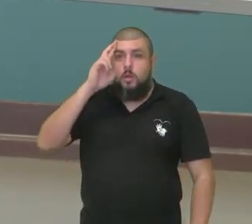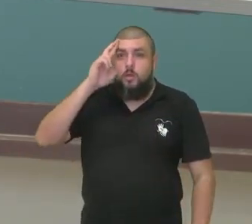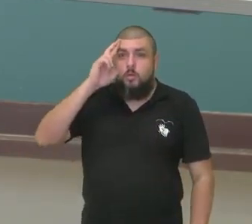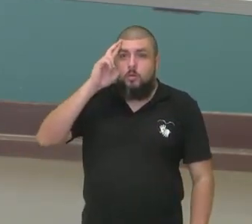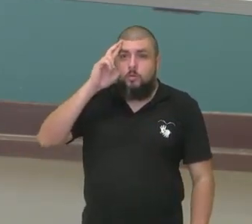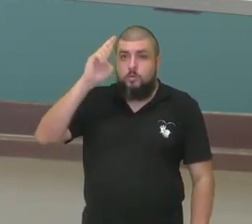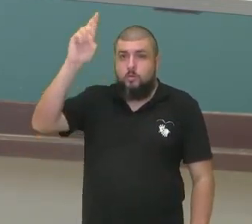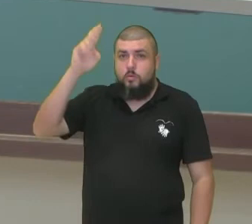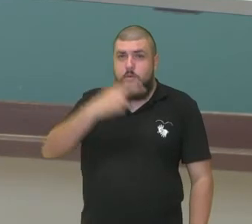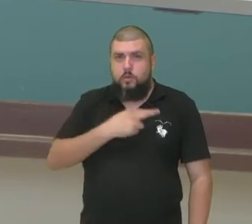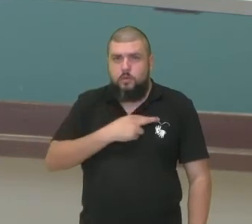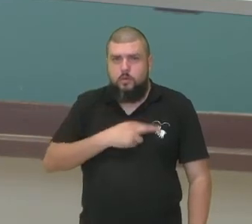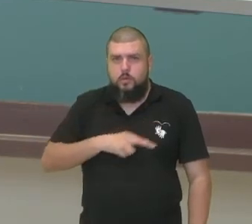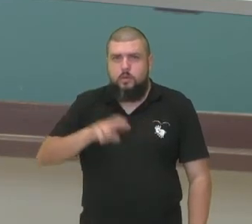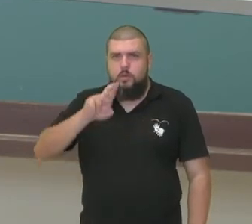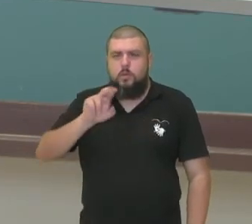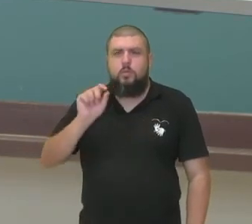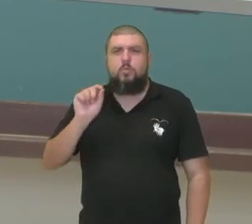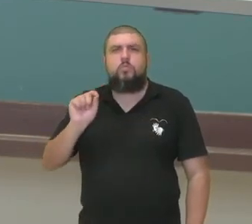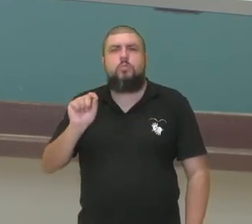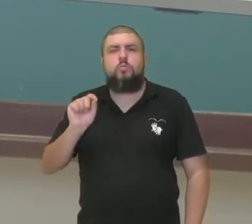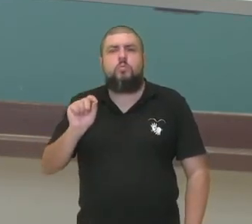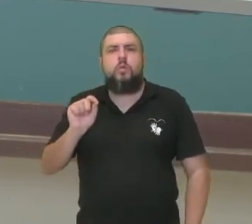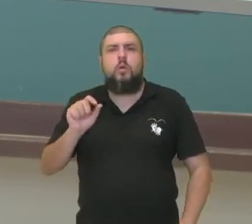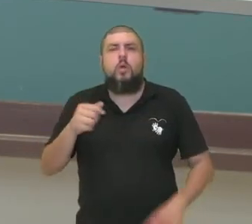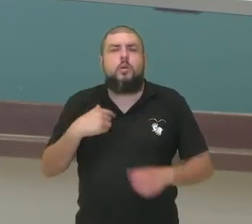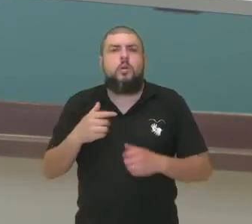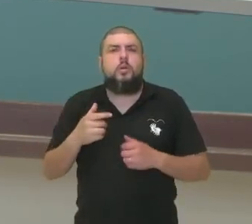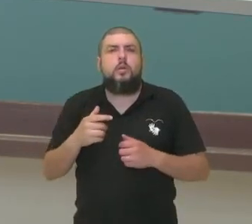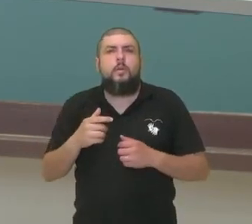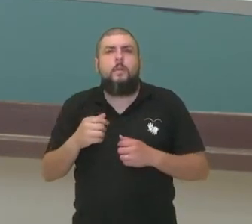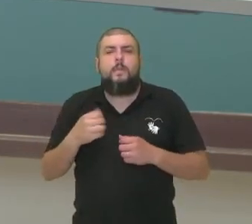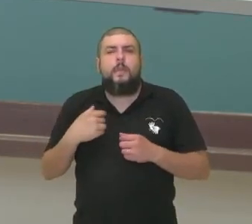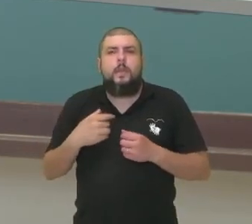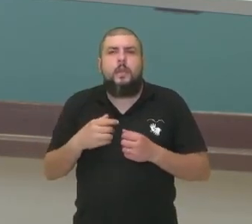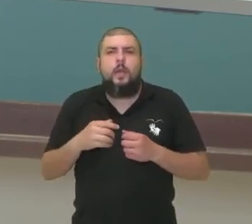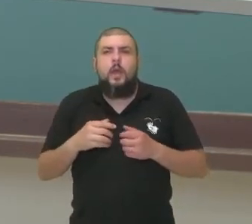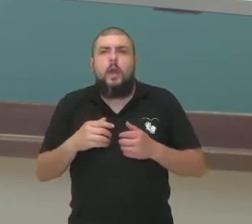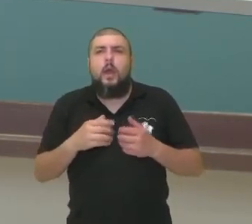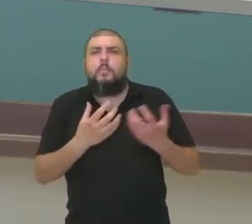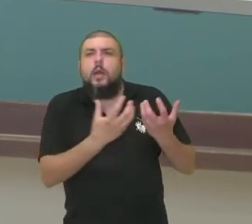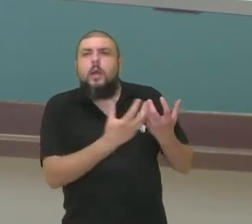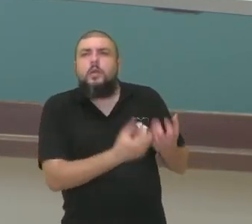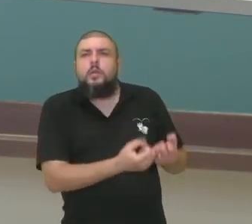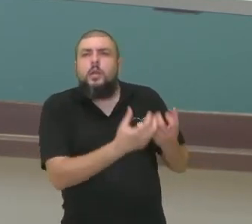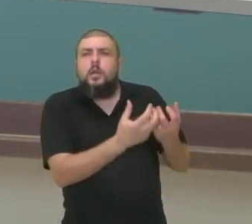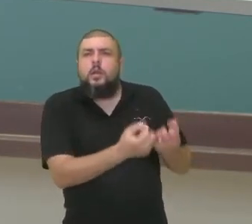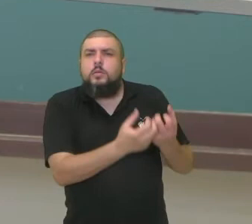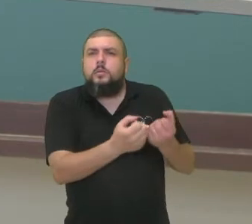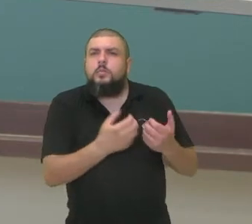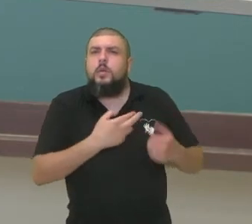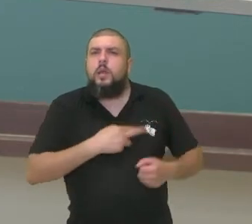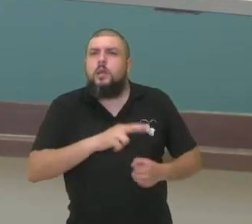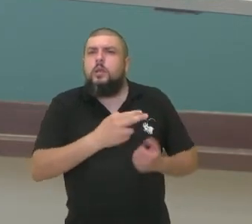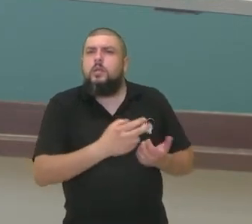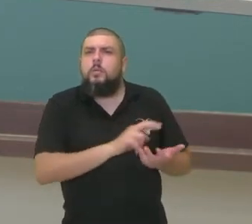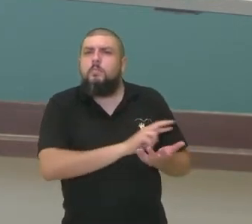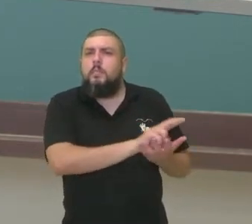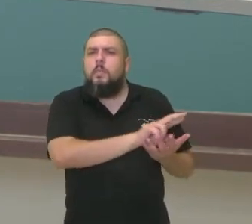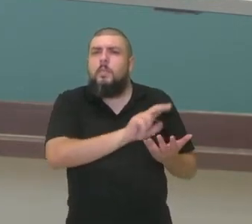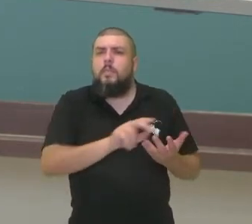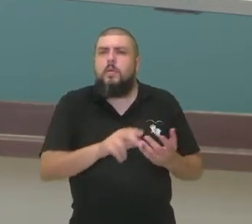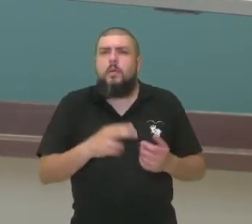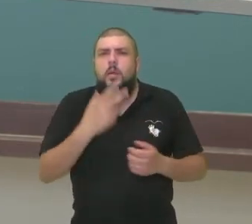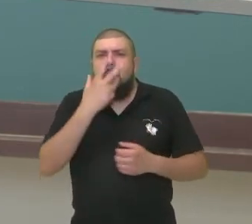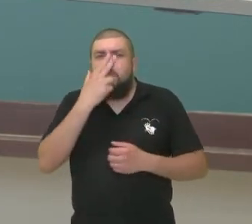defendem a pluralidade indo contra a própria religião? Estou colocando uma pergunta para você. O líder religioso que